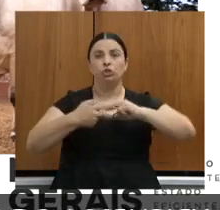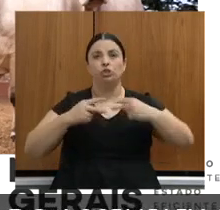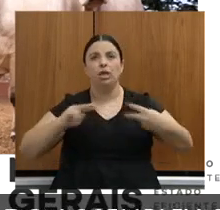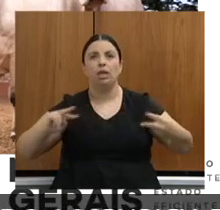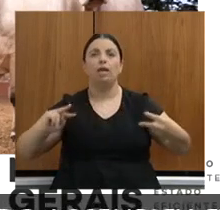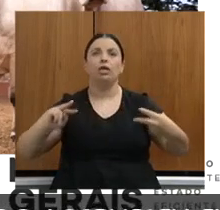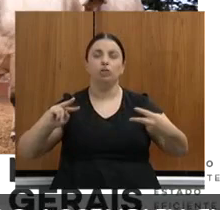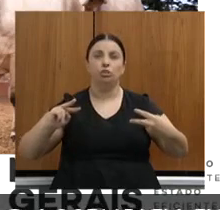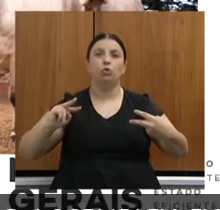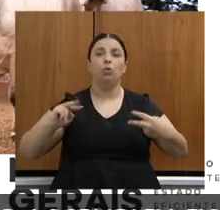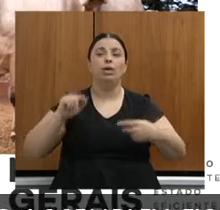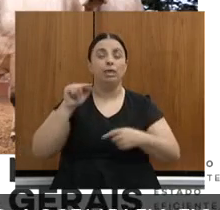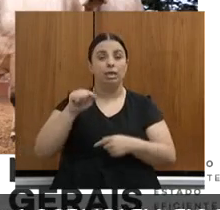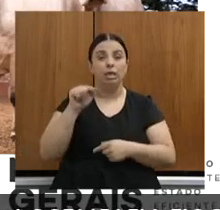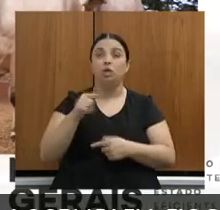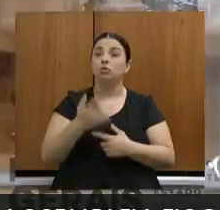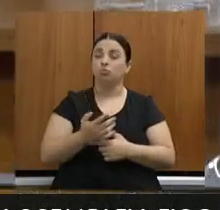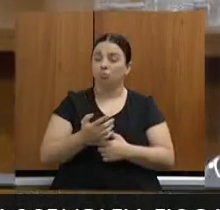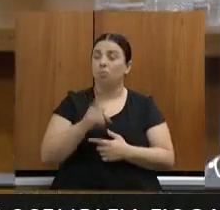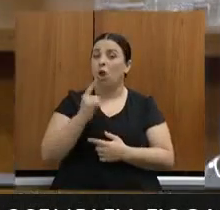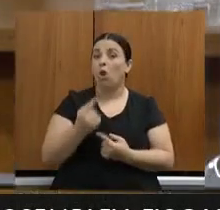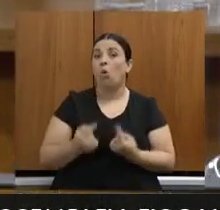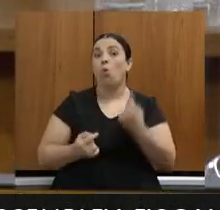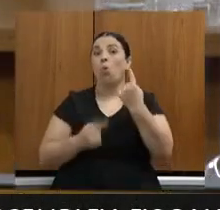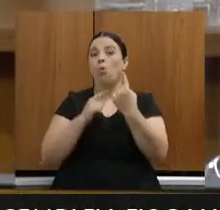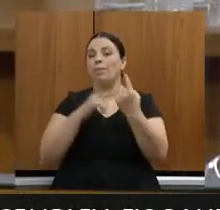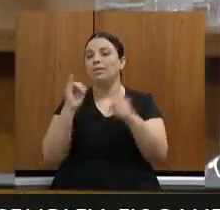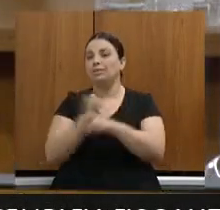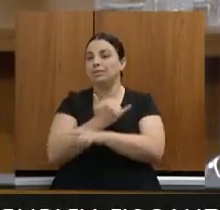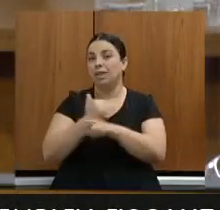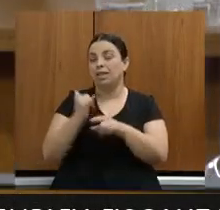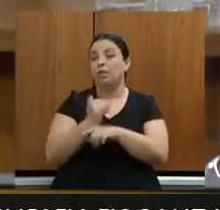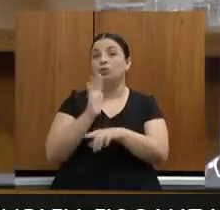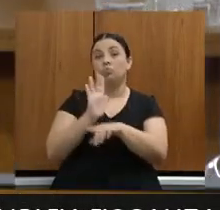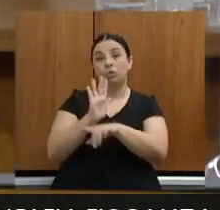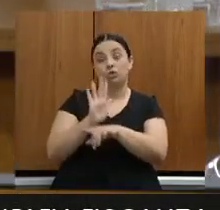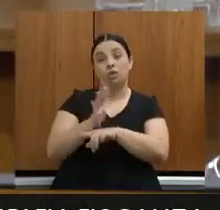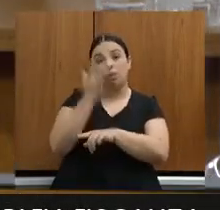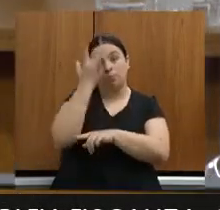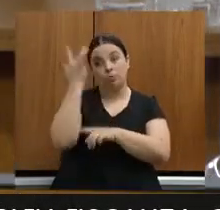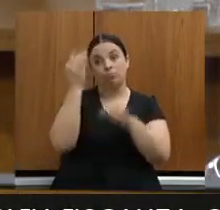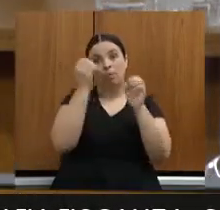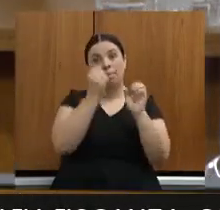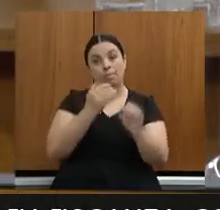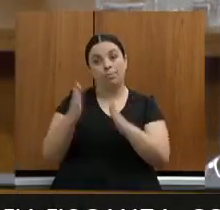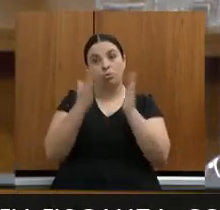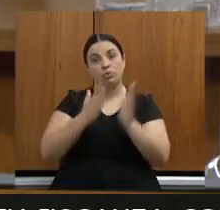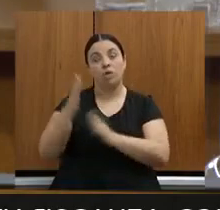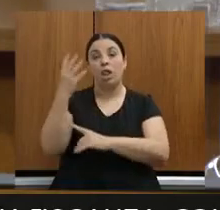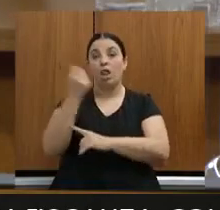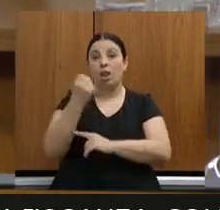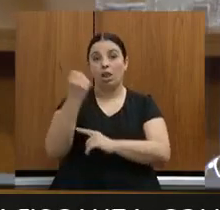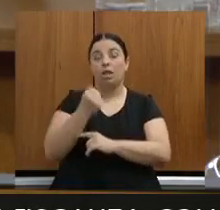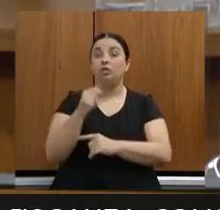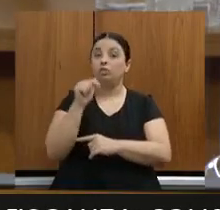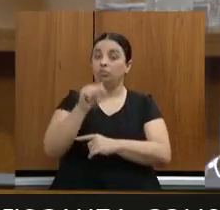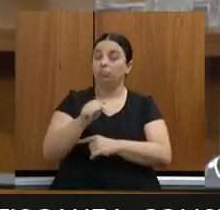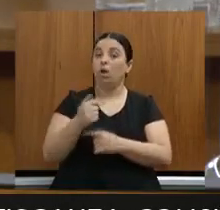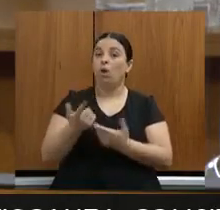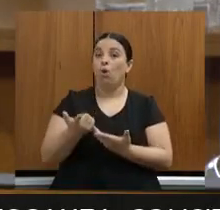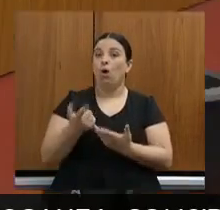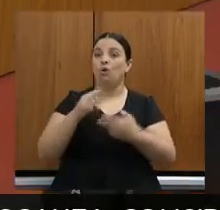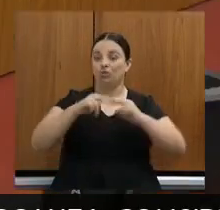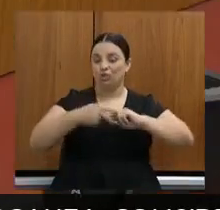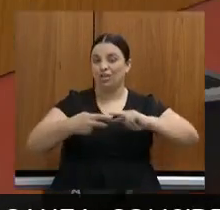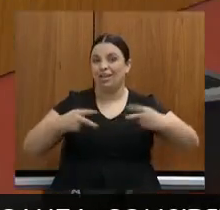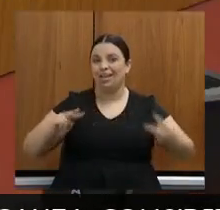Deputado é é um dos caminhos para ajudar os nossos produtores de leite que é realmente é o melhoramento